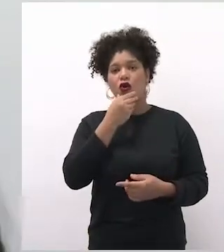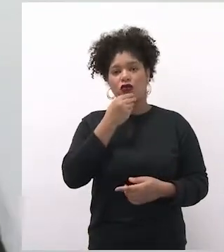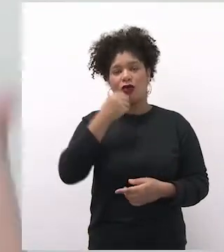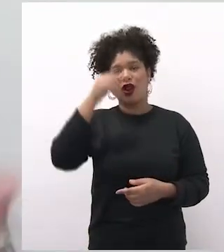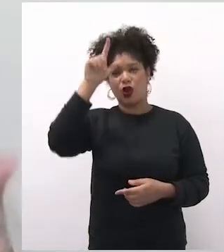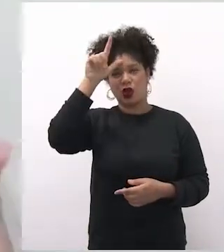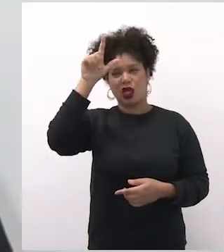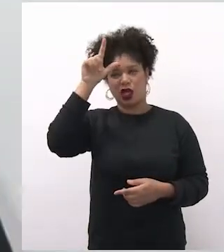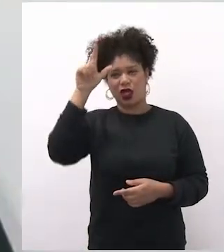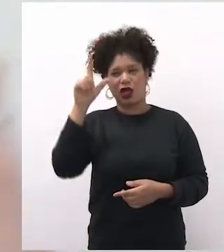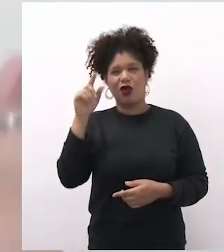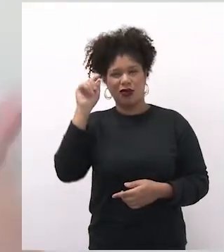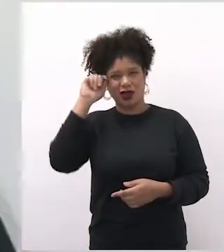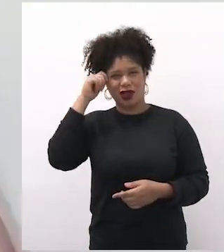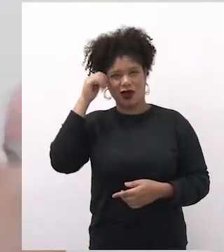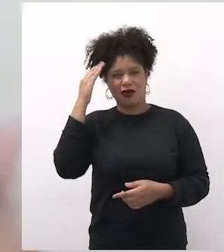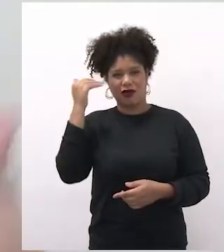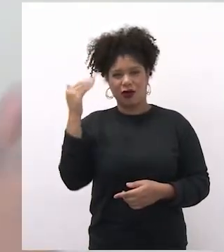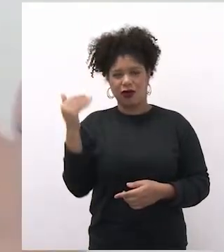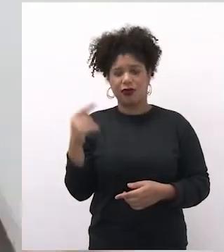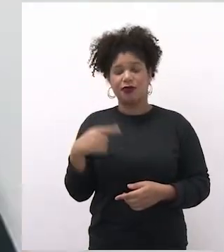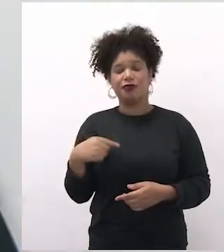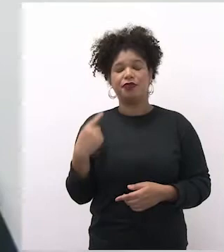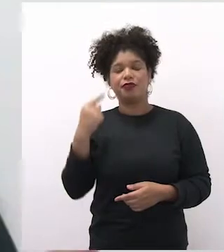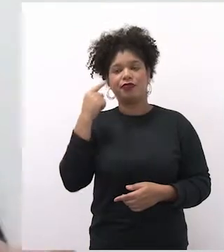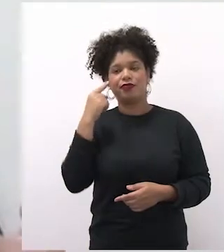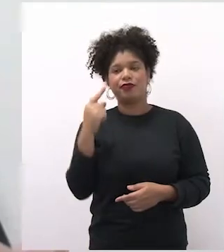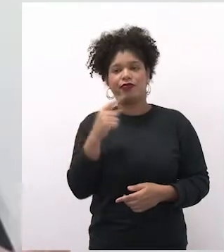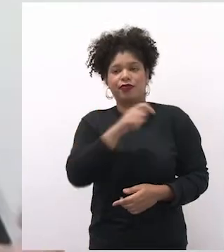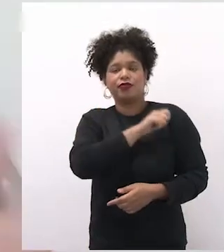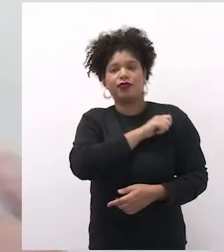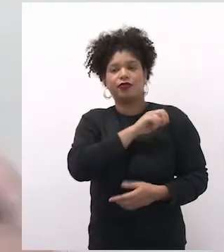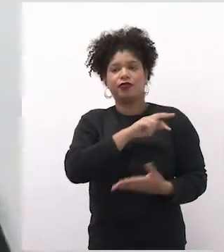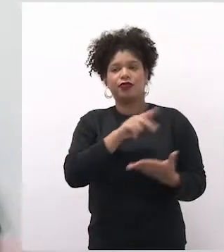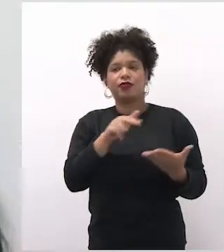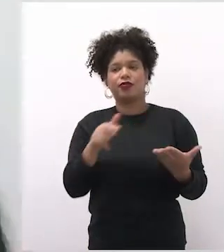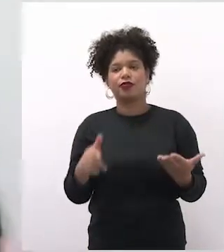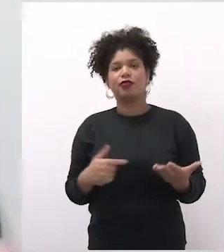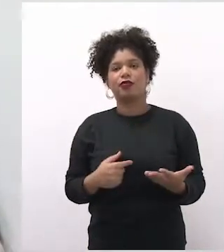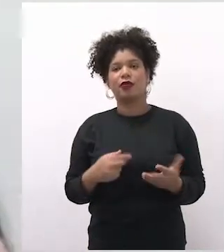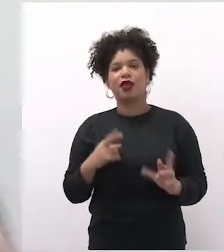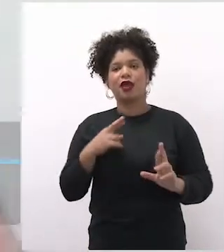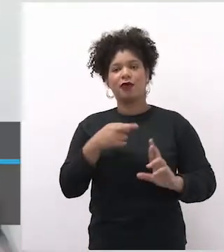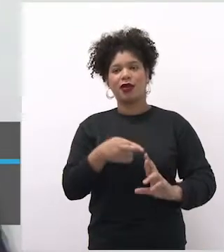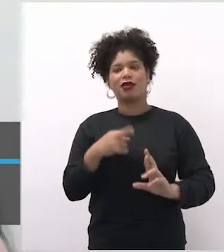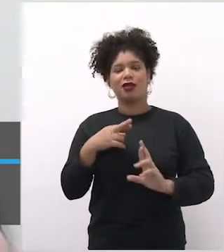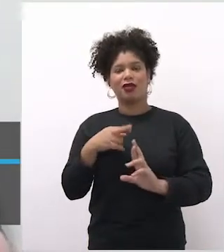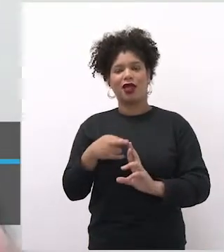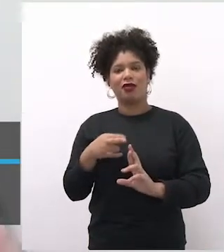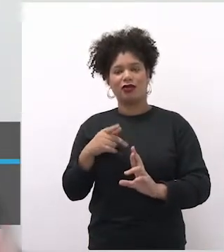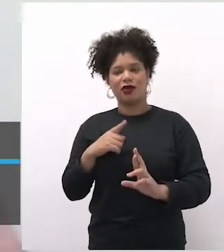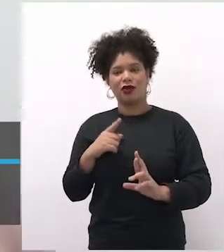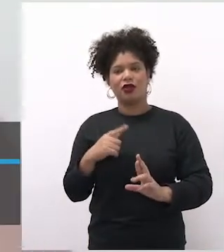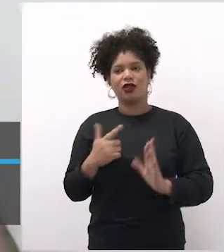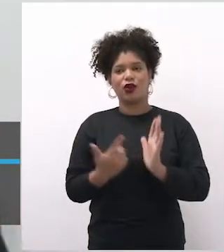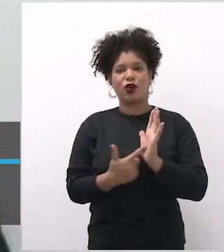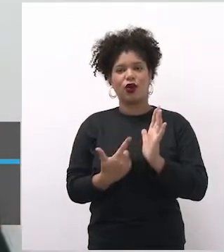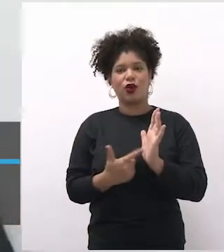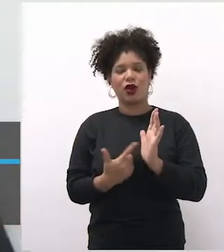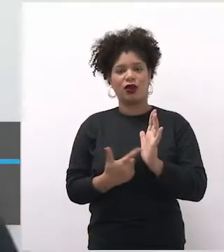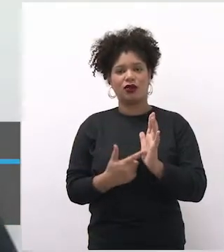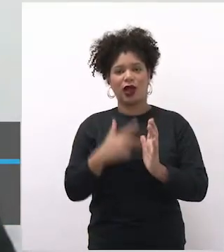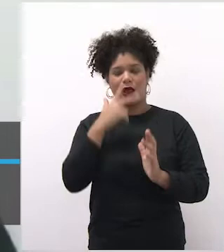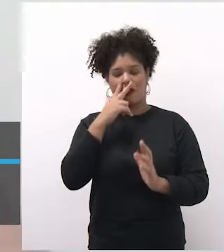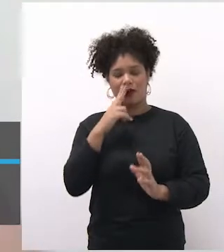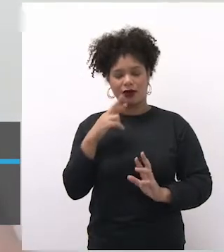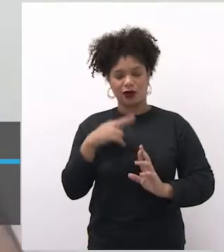aí você vê alunos de 14, 15, 16 anos representados naquela literatura, né? Se vendo